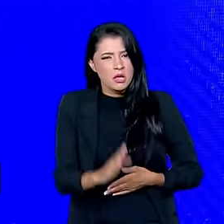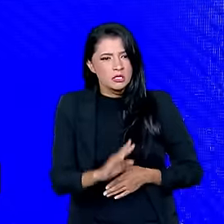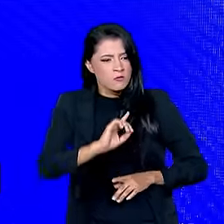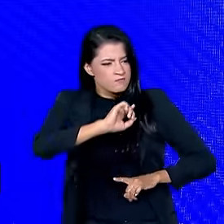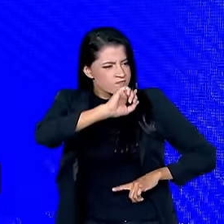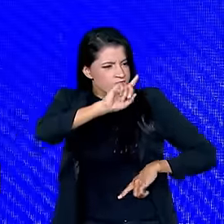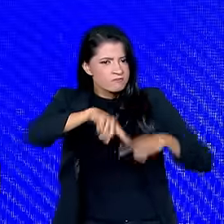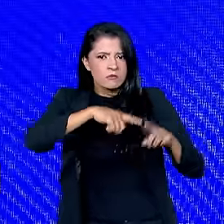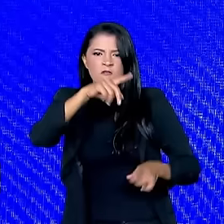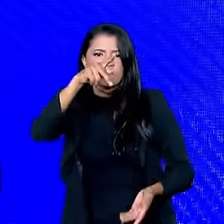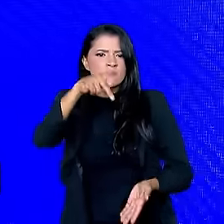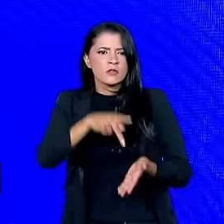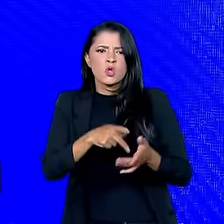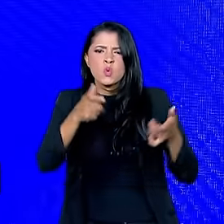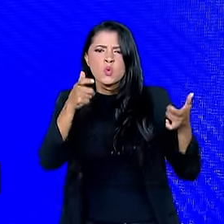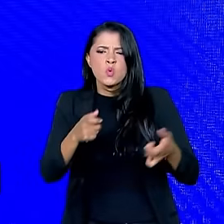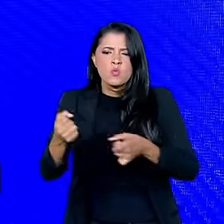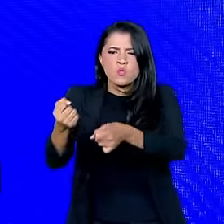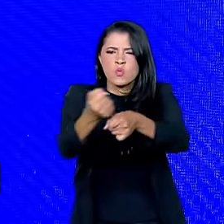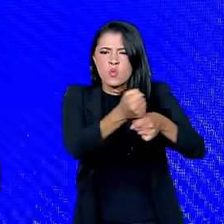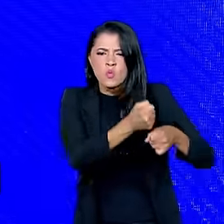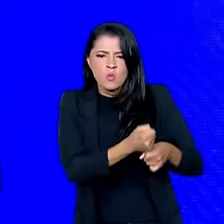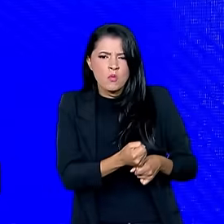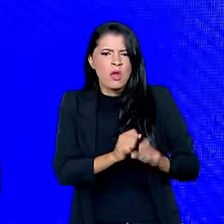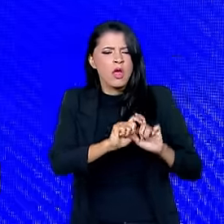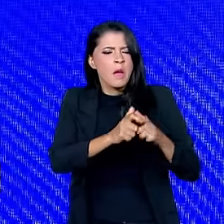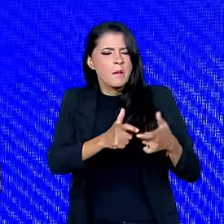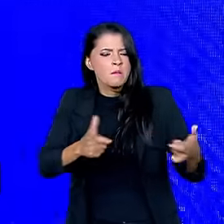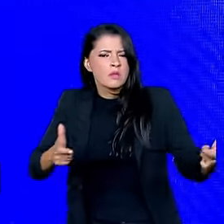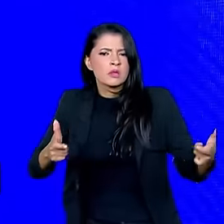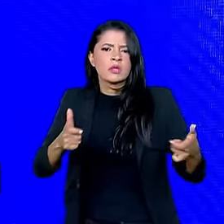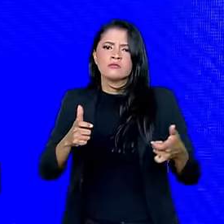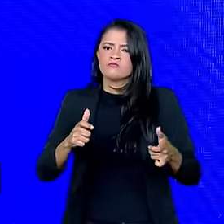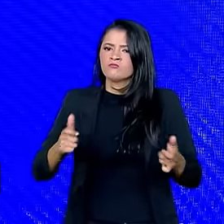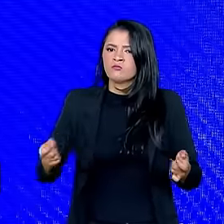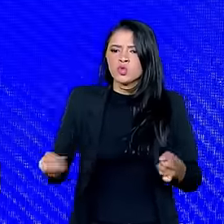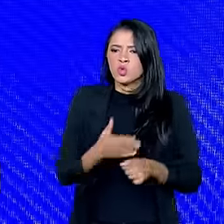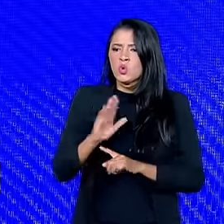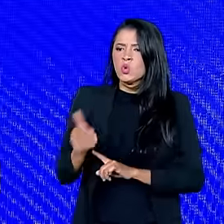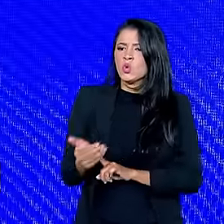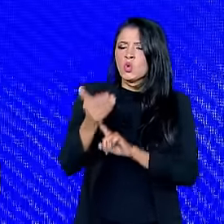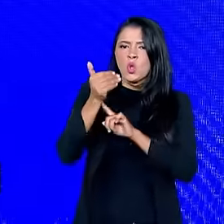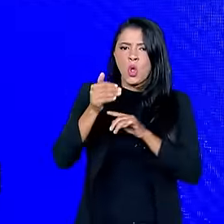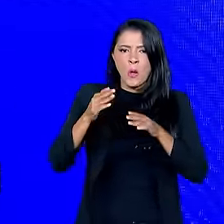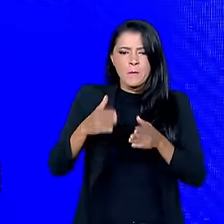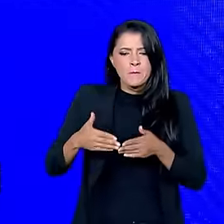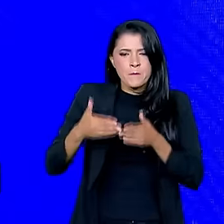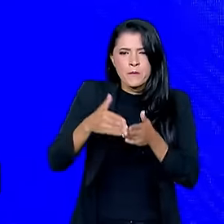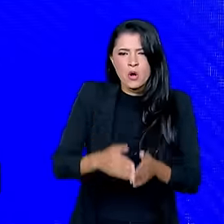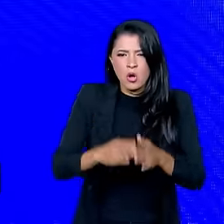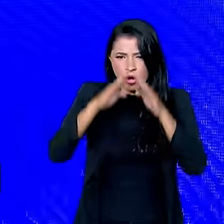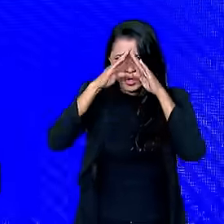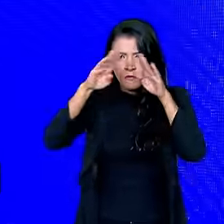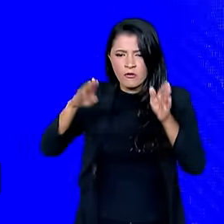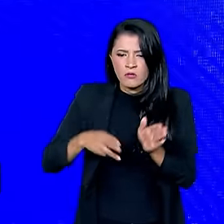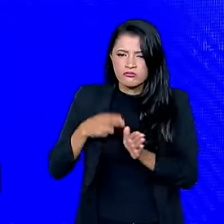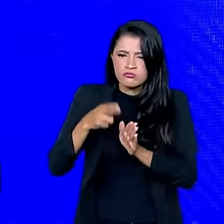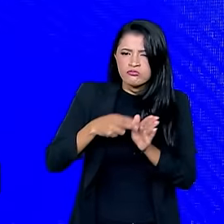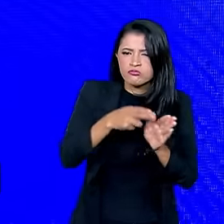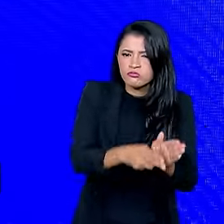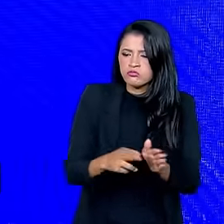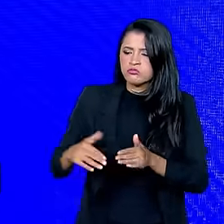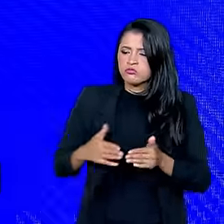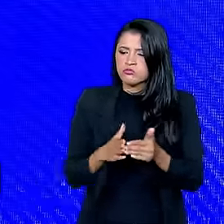um verdadeiro canteiro de obras, construindo, ampliando e modernizando portos, aeroportos, rodovia, ferrovia e